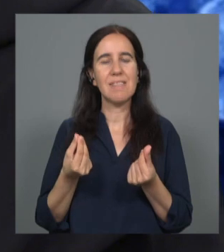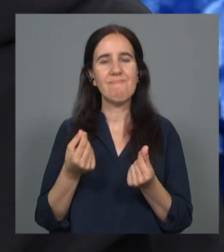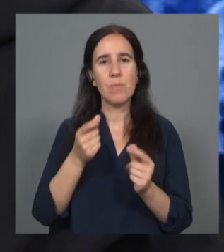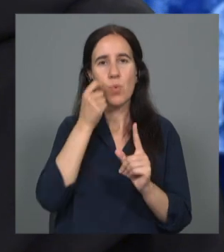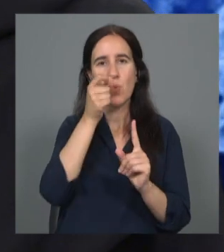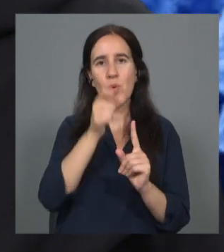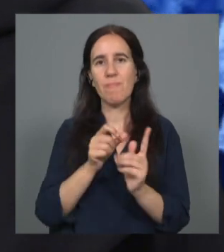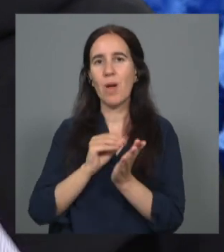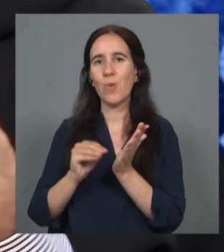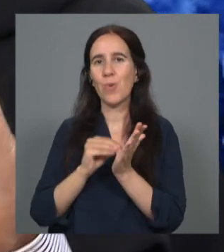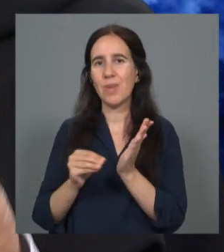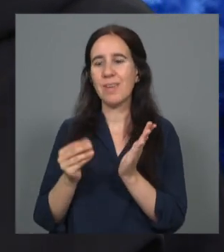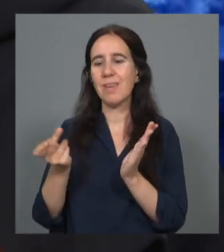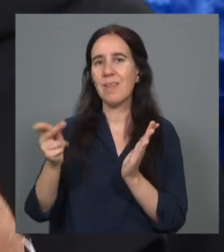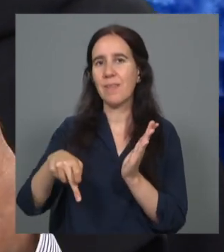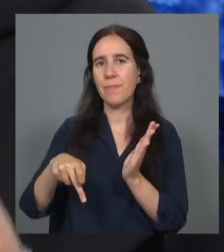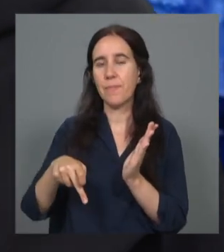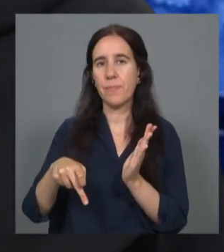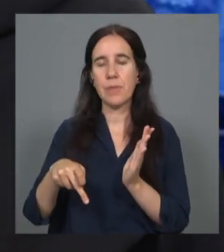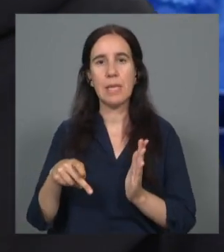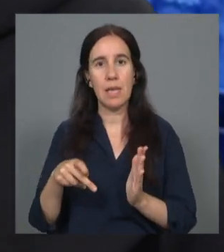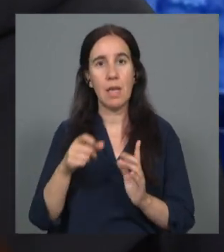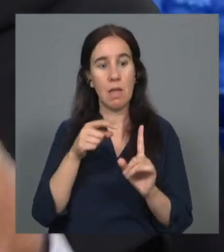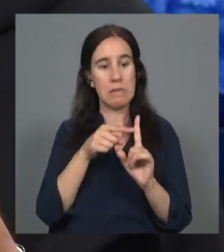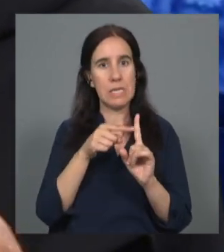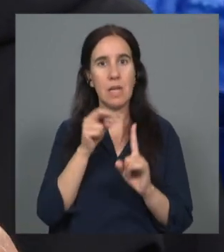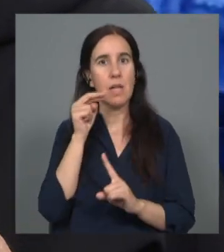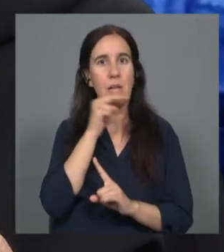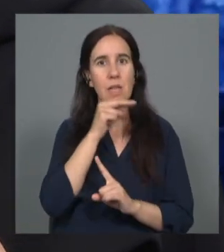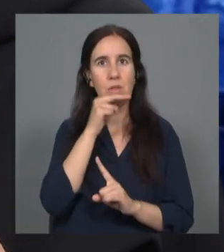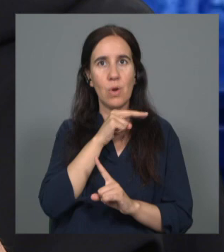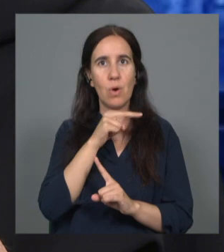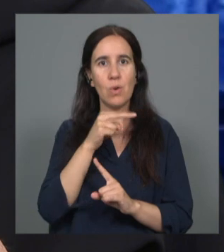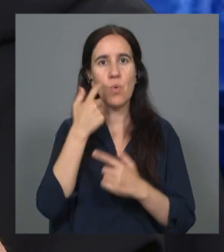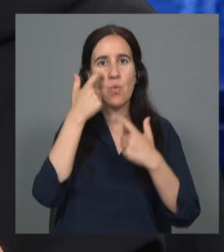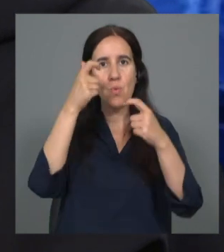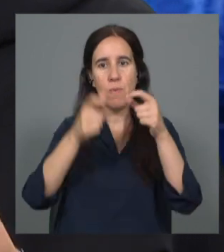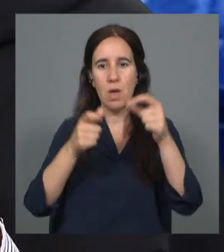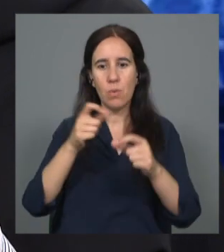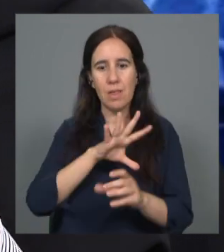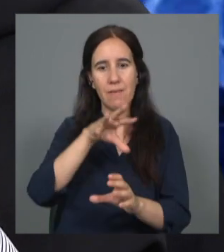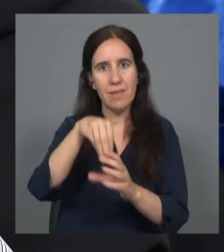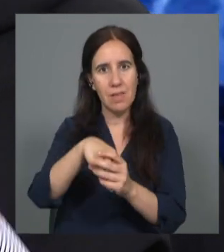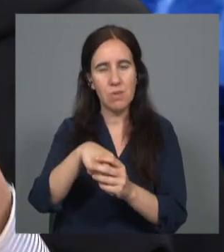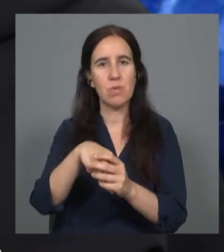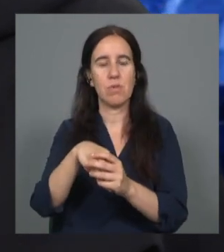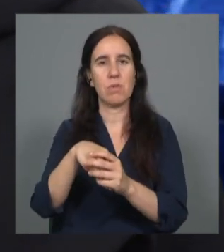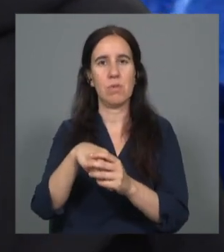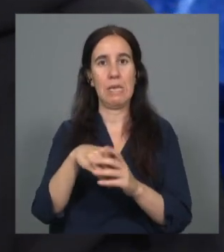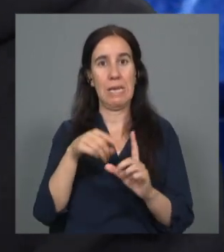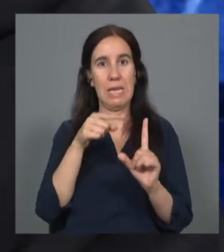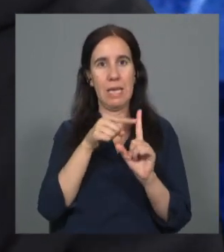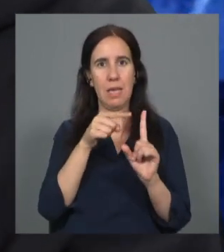autor, é colocar António dentro daquela humanidade, vendo como ele